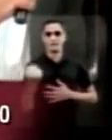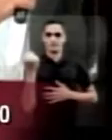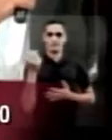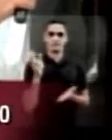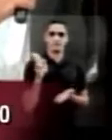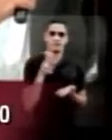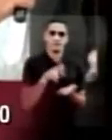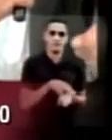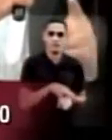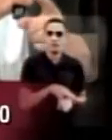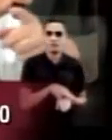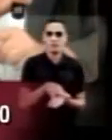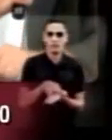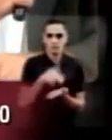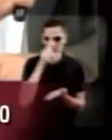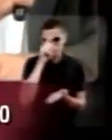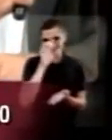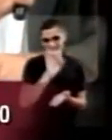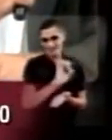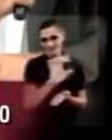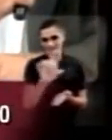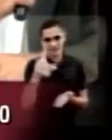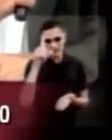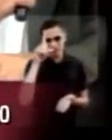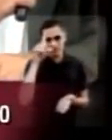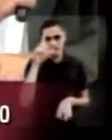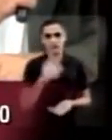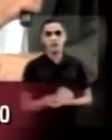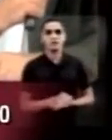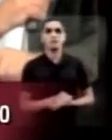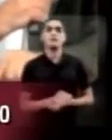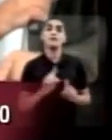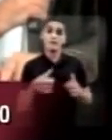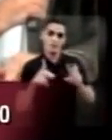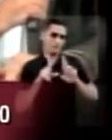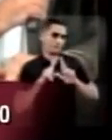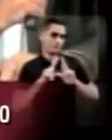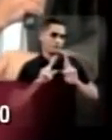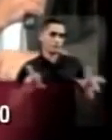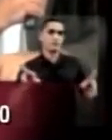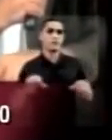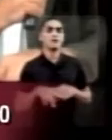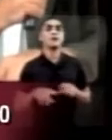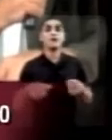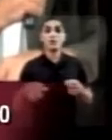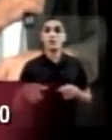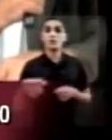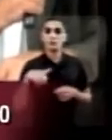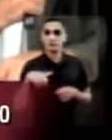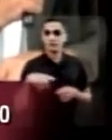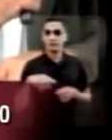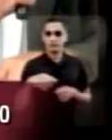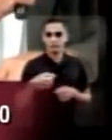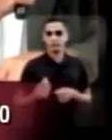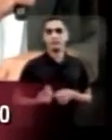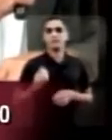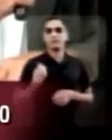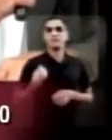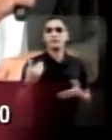dia. Olha a diferença, pessoal. Então, está ocorrendo